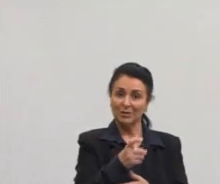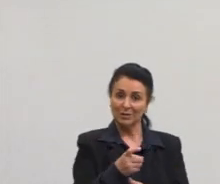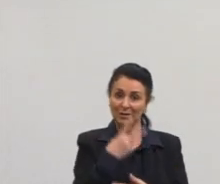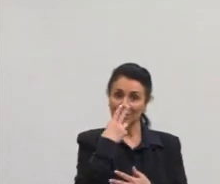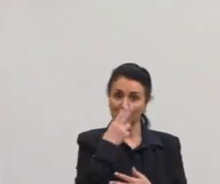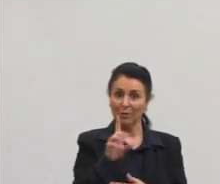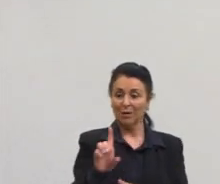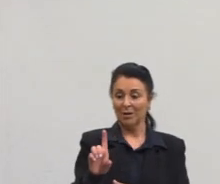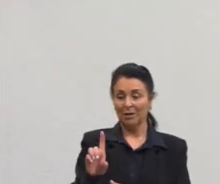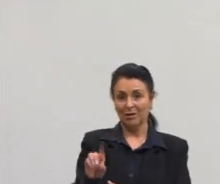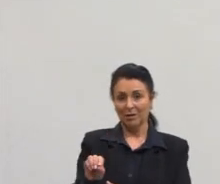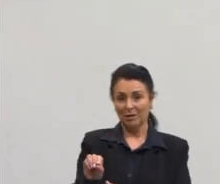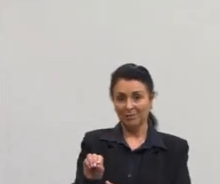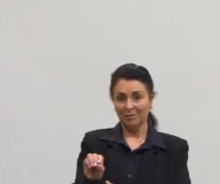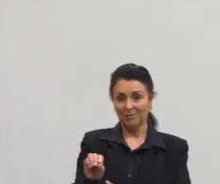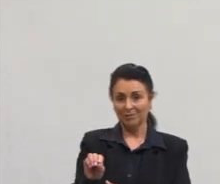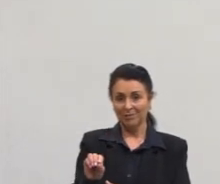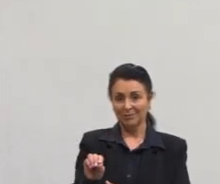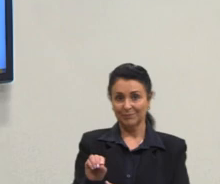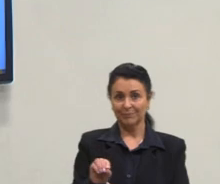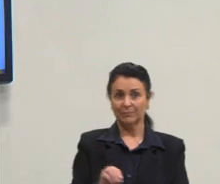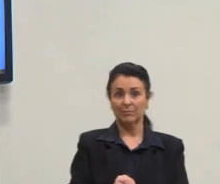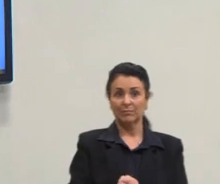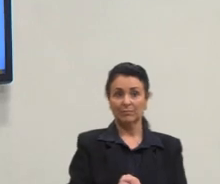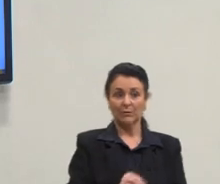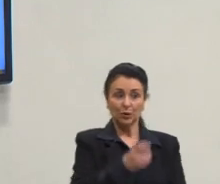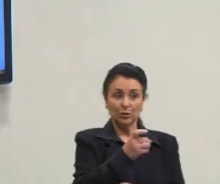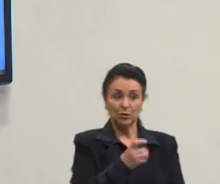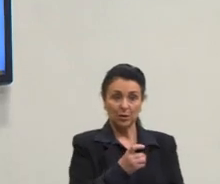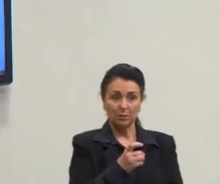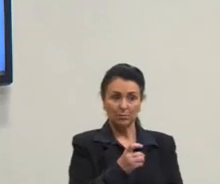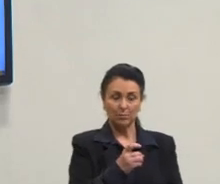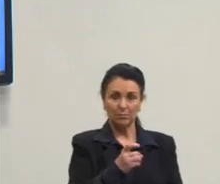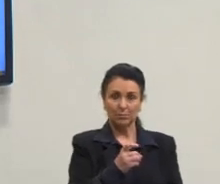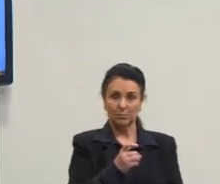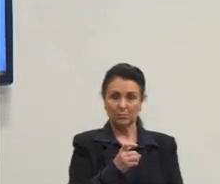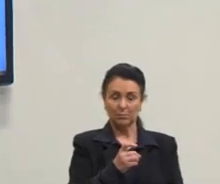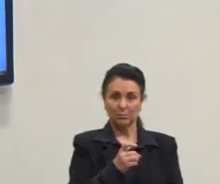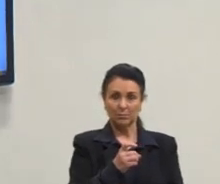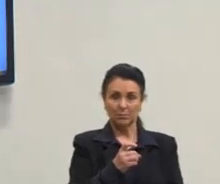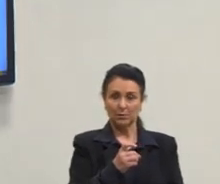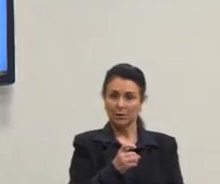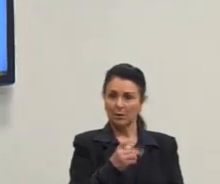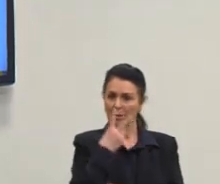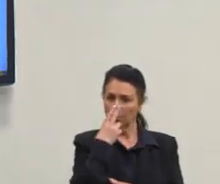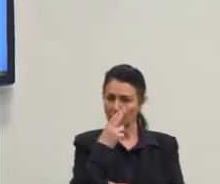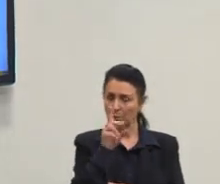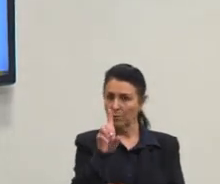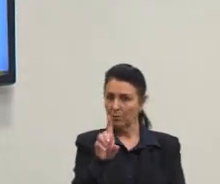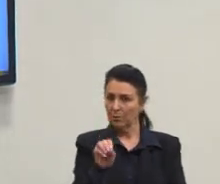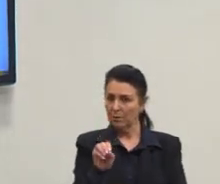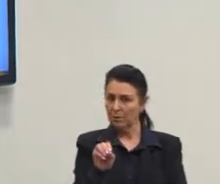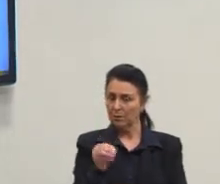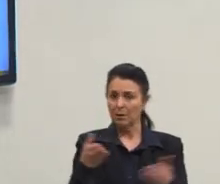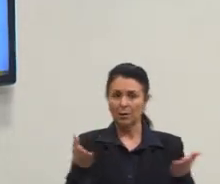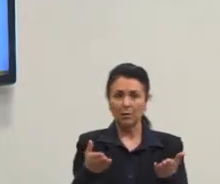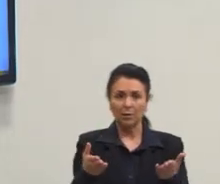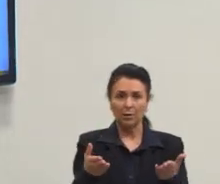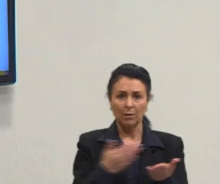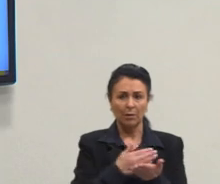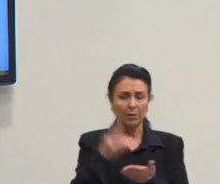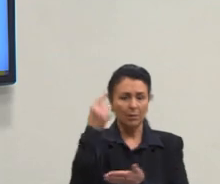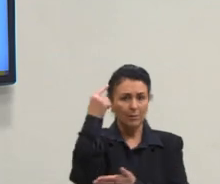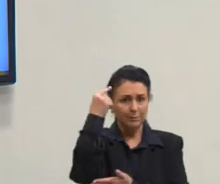= 10x vale 10 e agora nós podemos pensar nessa situação aqui